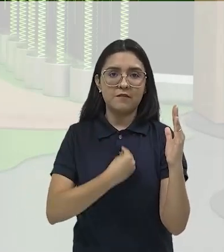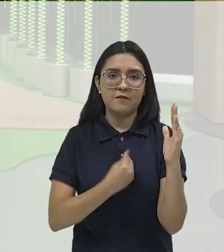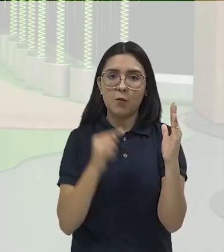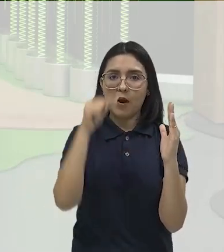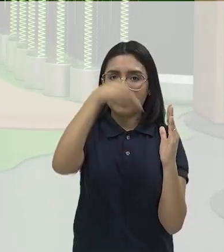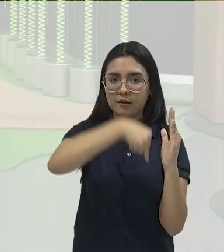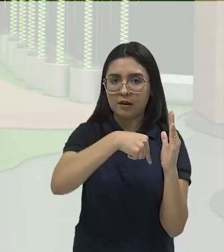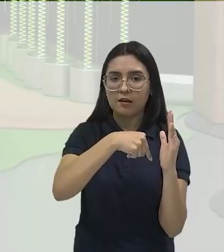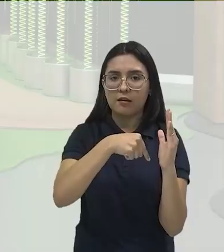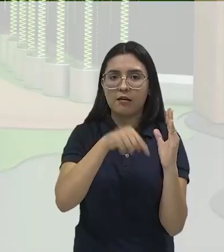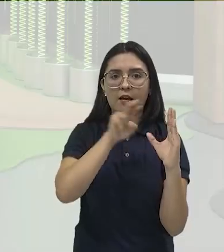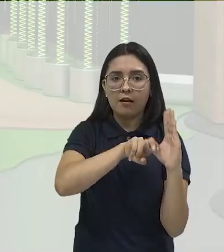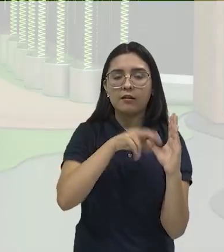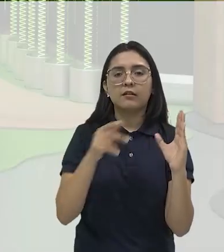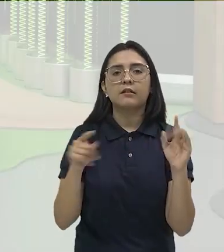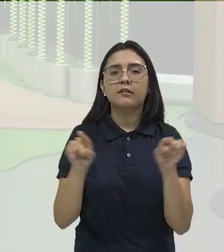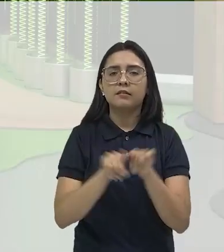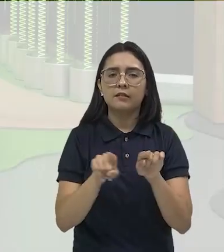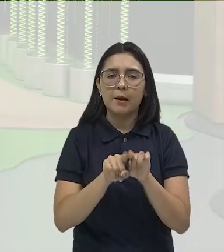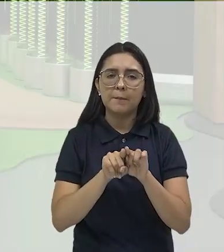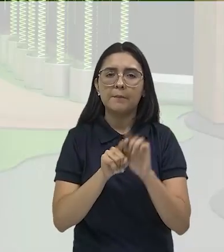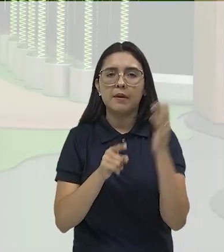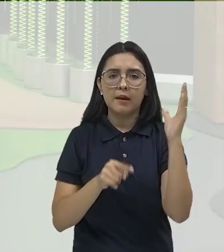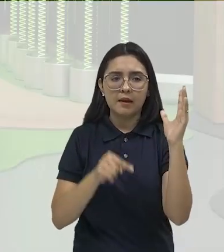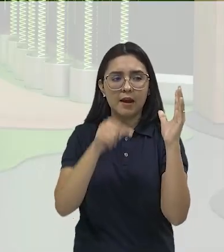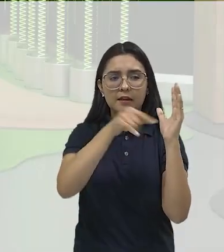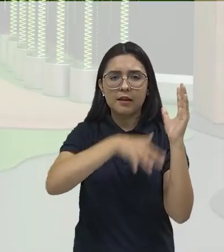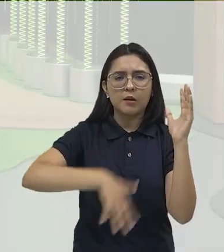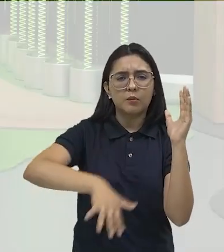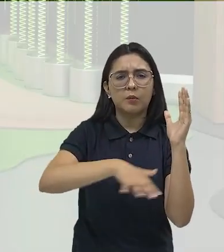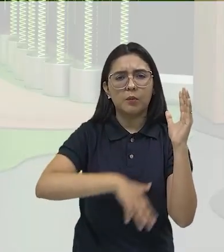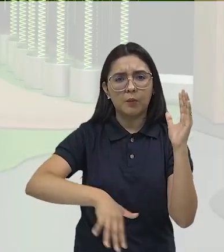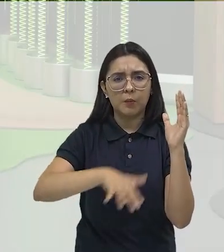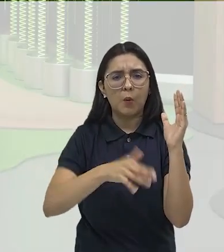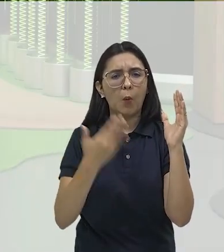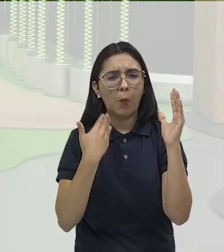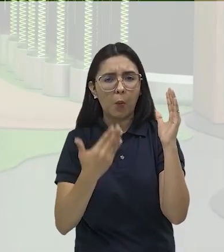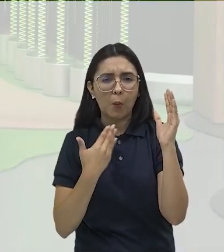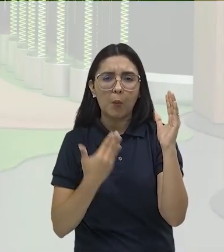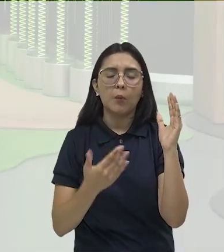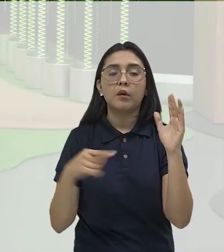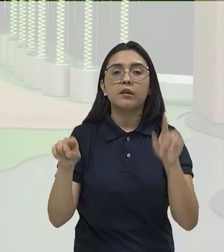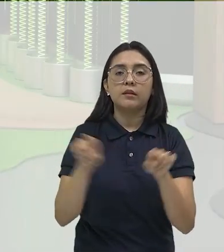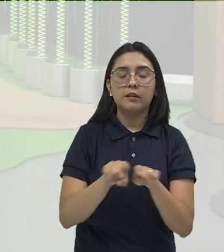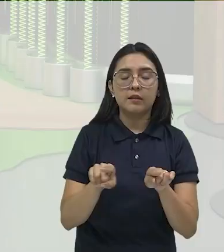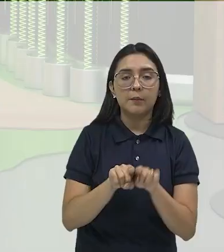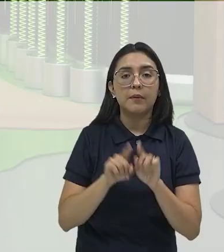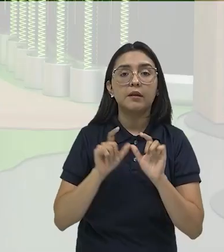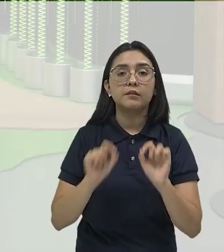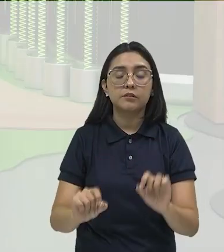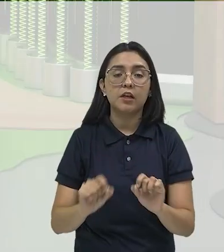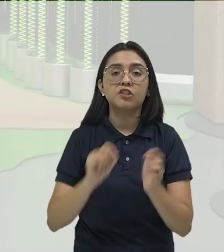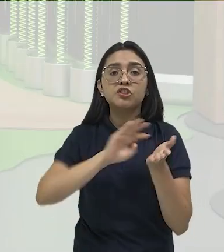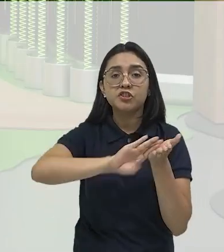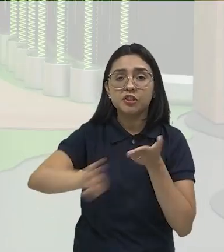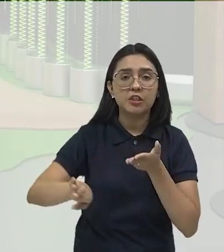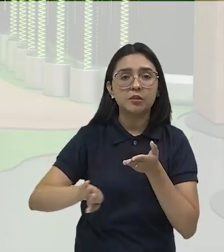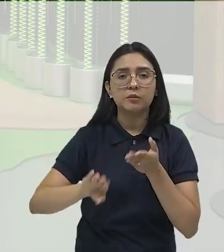A gente está tirando a sombra que aquela árvore dava para aquele local. A gente está mexendo com